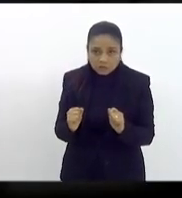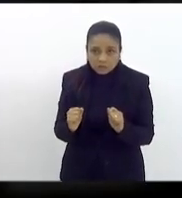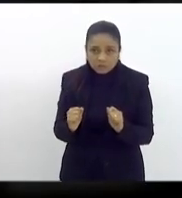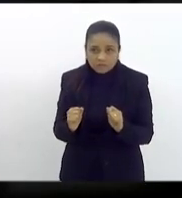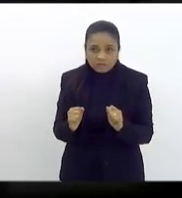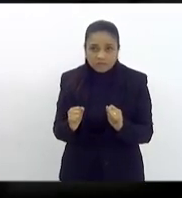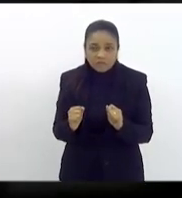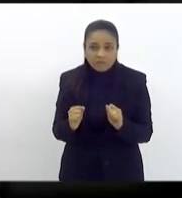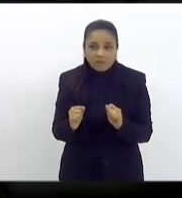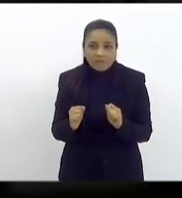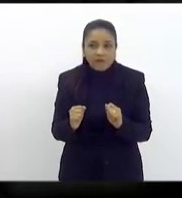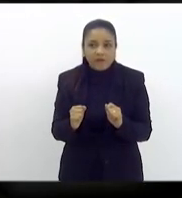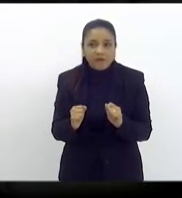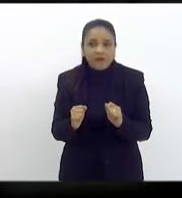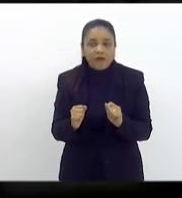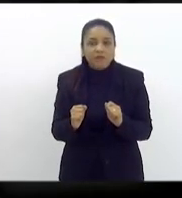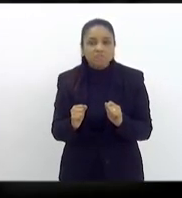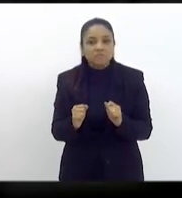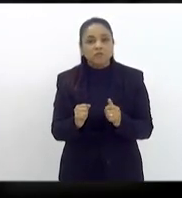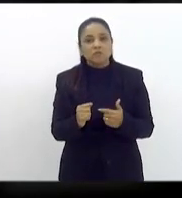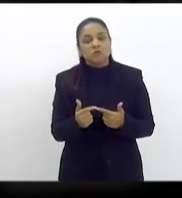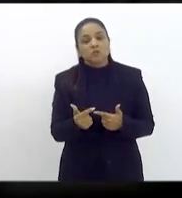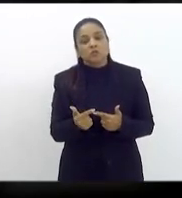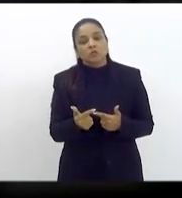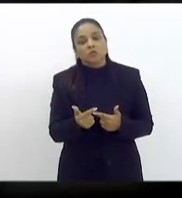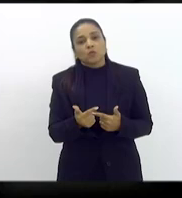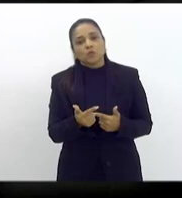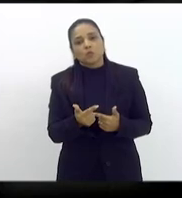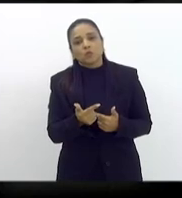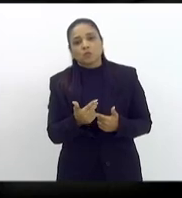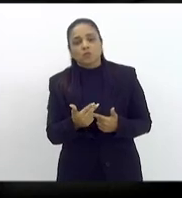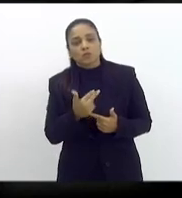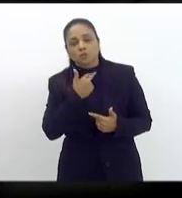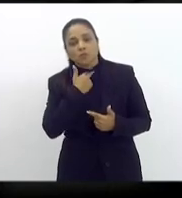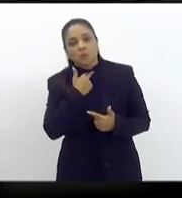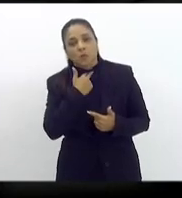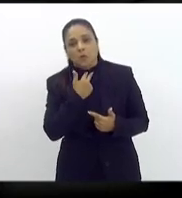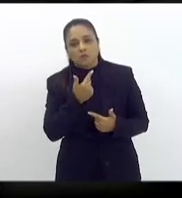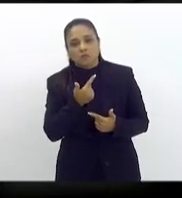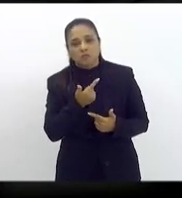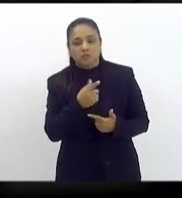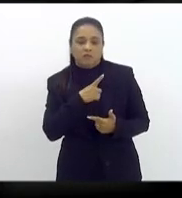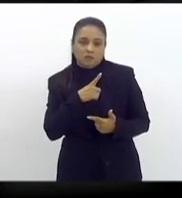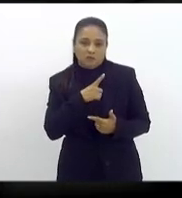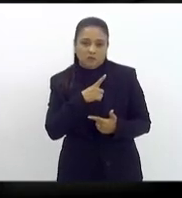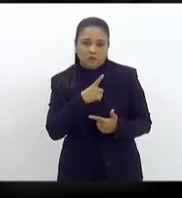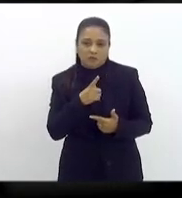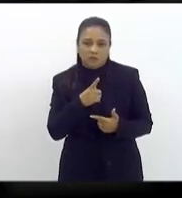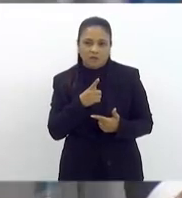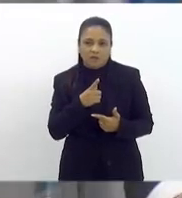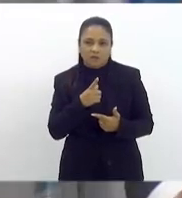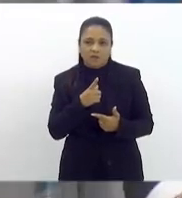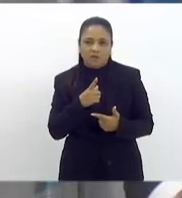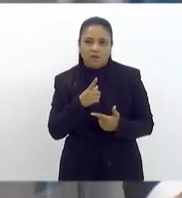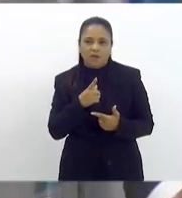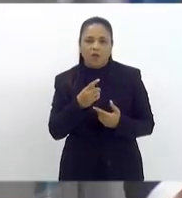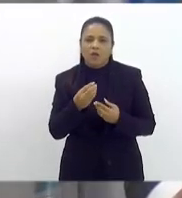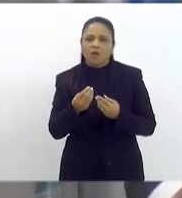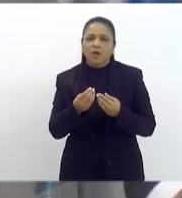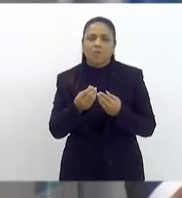E não havendo uma contraprestação proporcional também ali. Não seria uma contraprestação